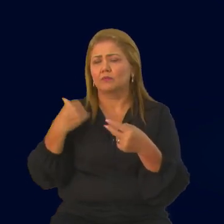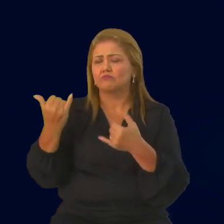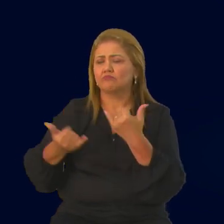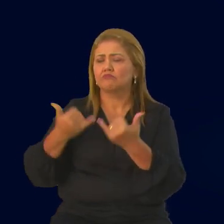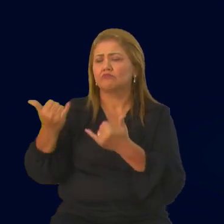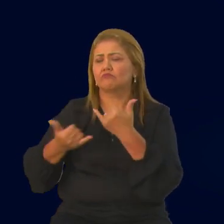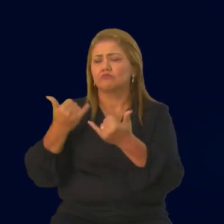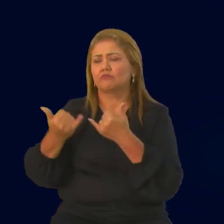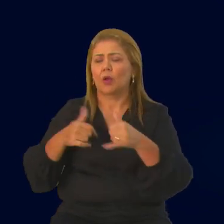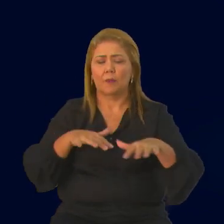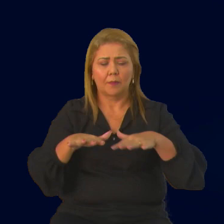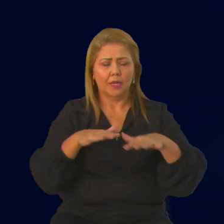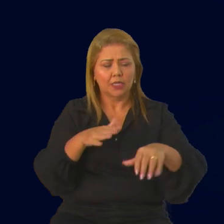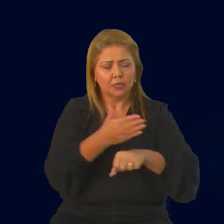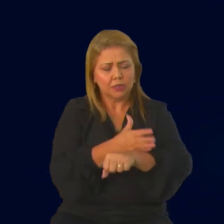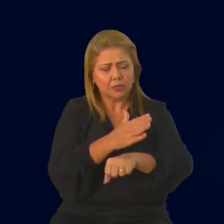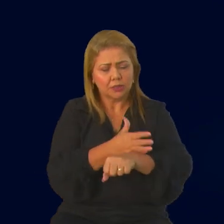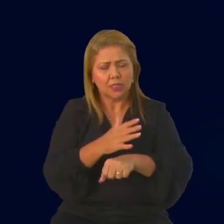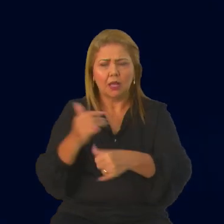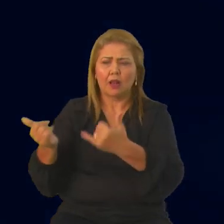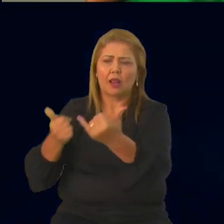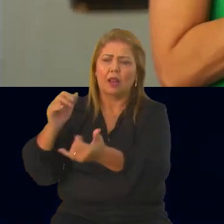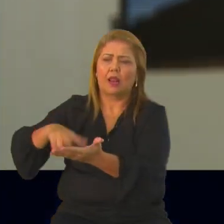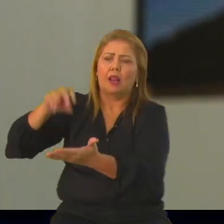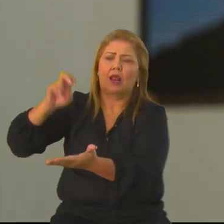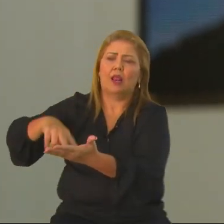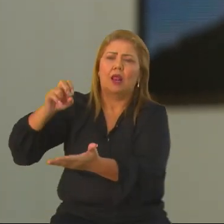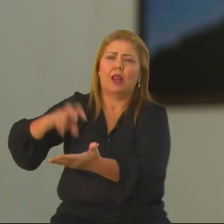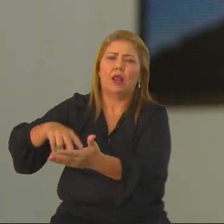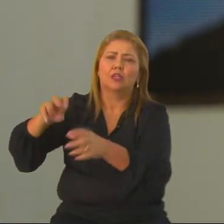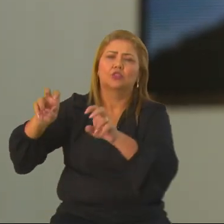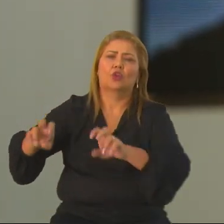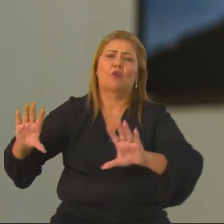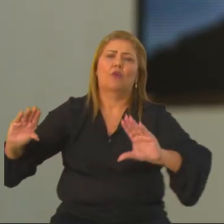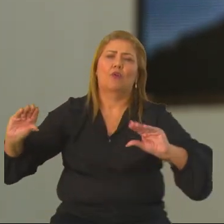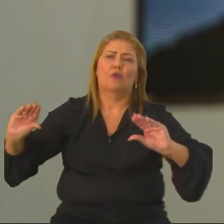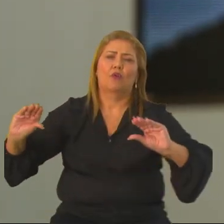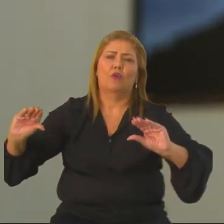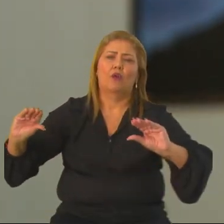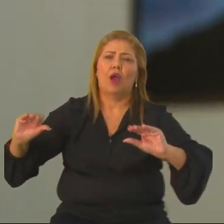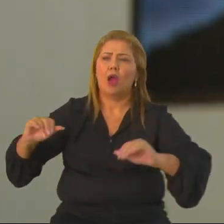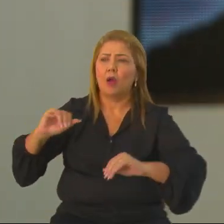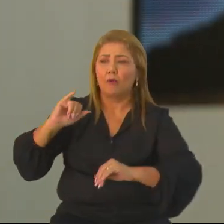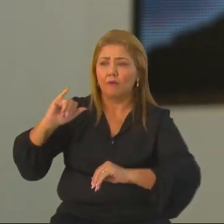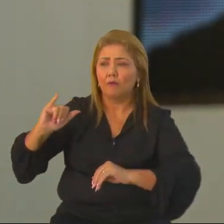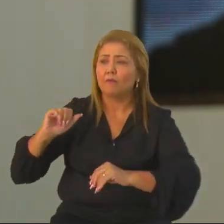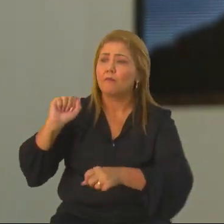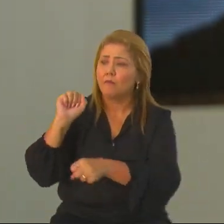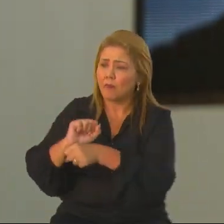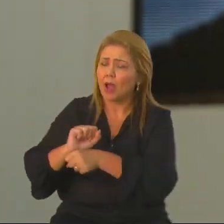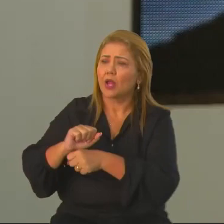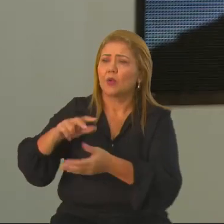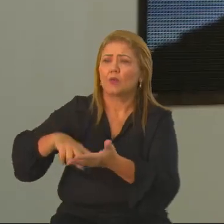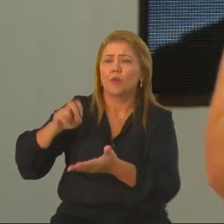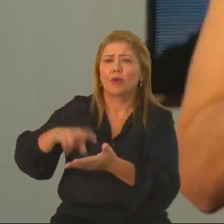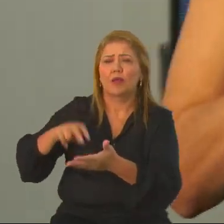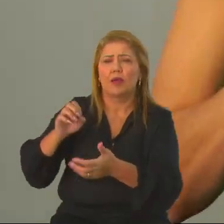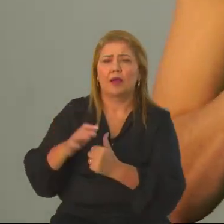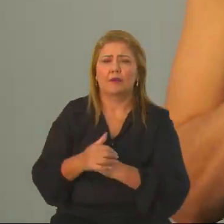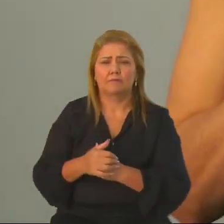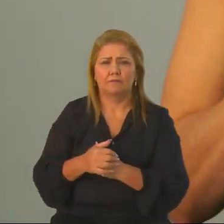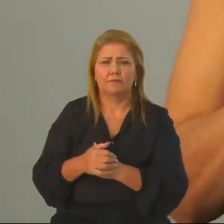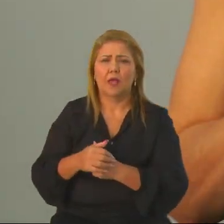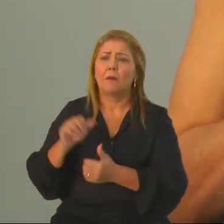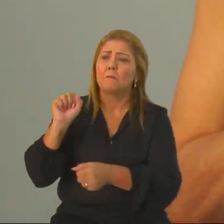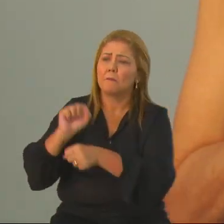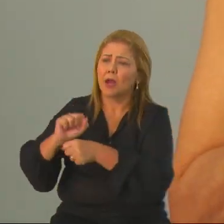preparando um treinamento e elas brincando e pulando no sofá. E eu, meninas, parem de pular. Não me ouviam. Meninas, parem de